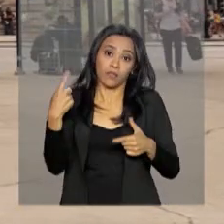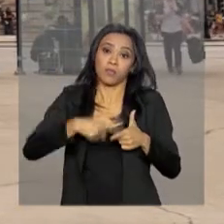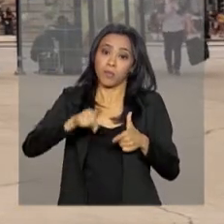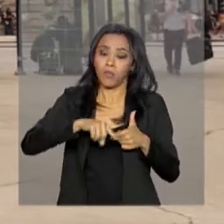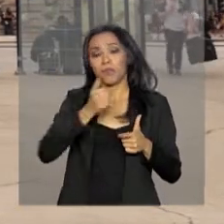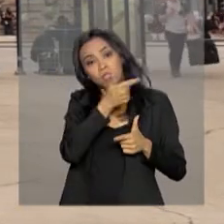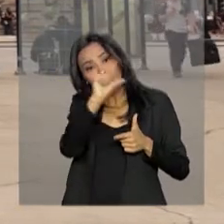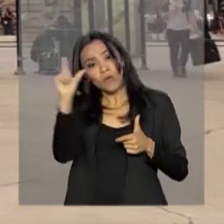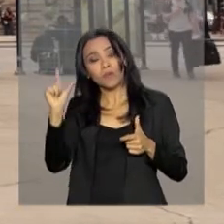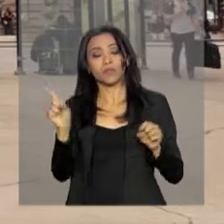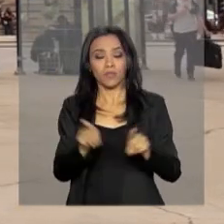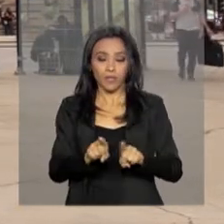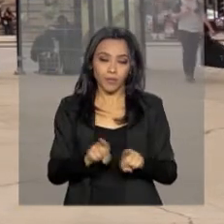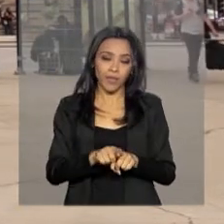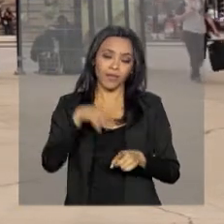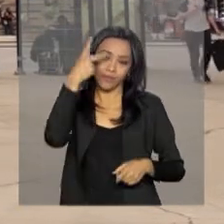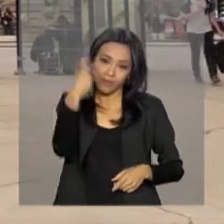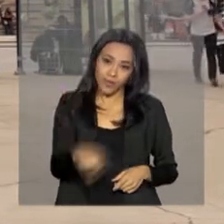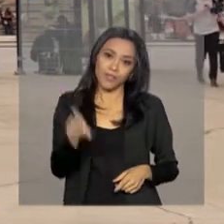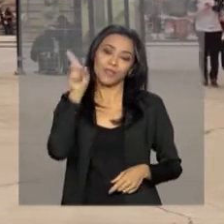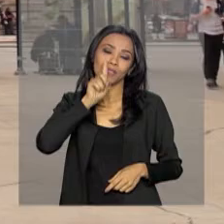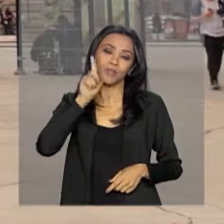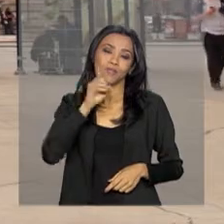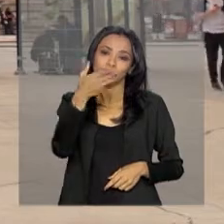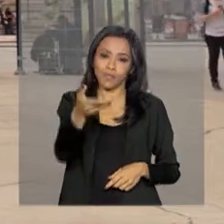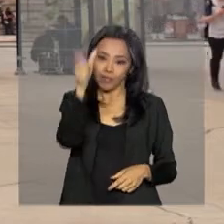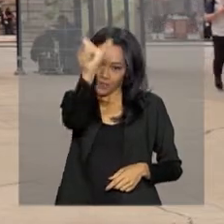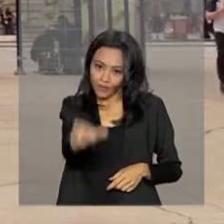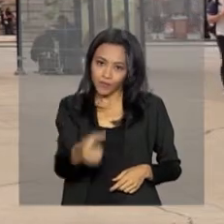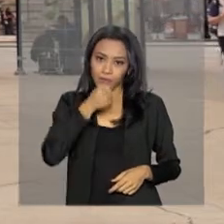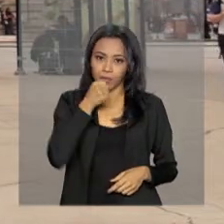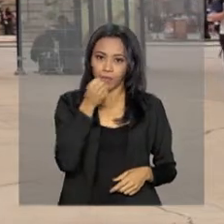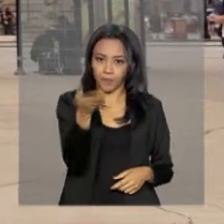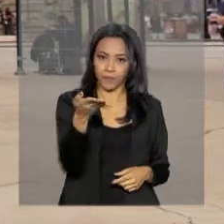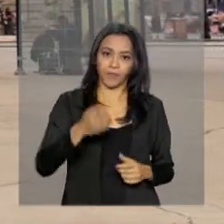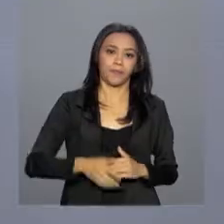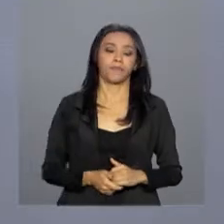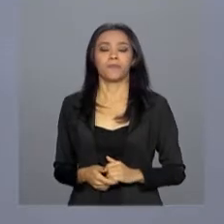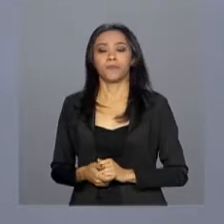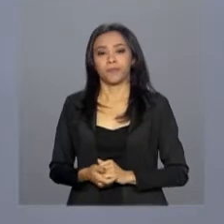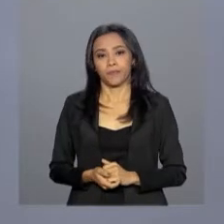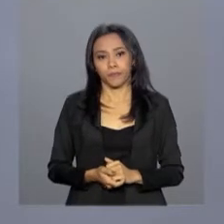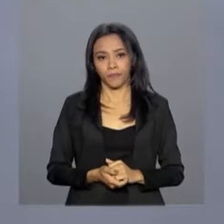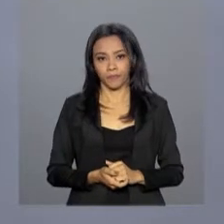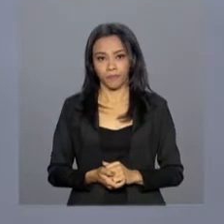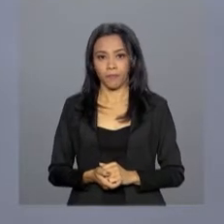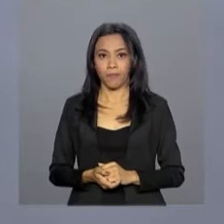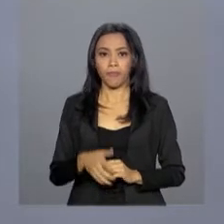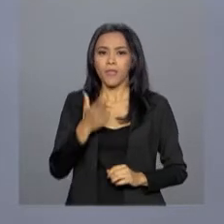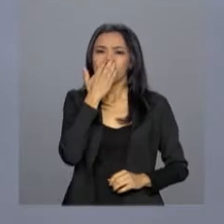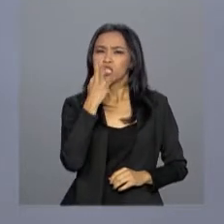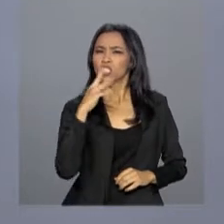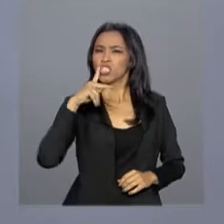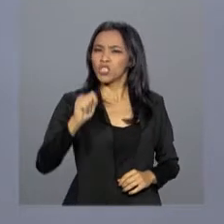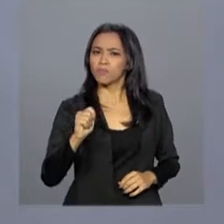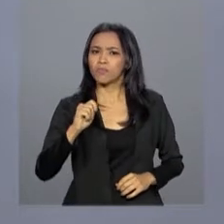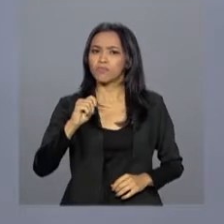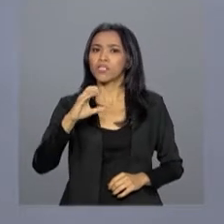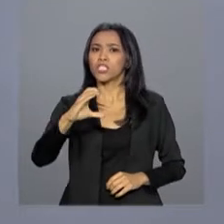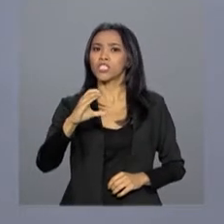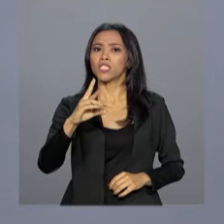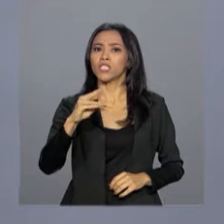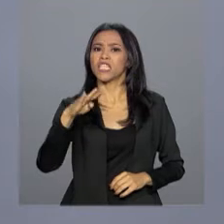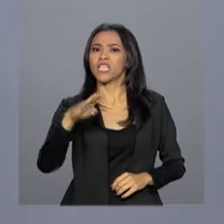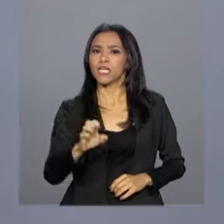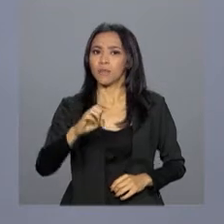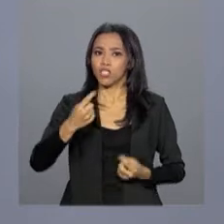migratórias de chicago nos estados unidos paula de hoje um tipo de crime que movimenta por